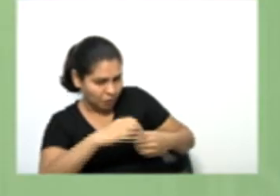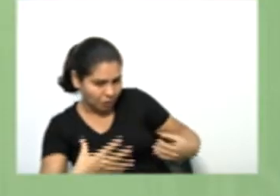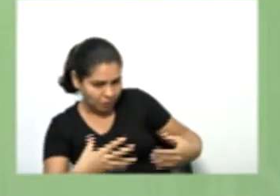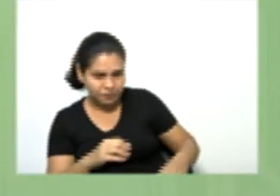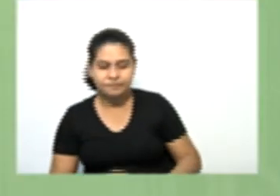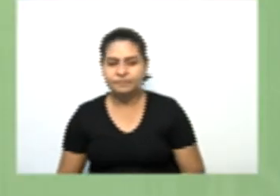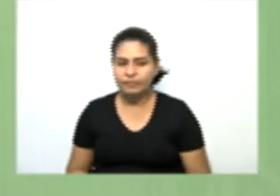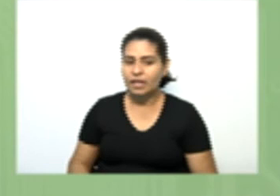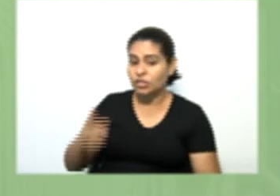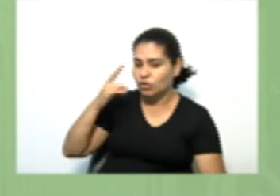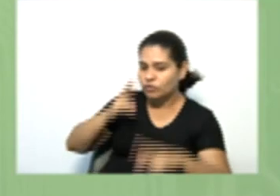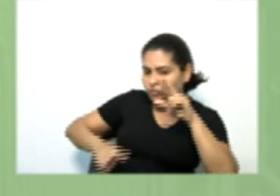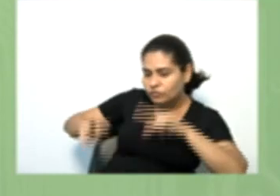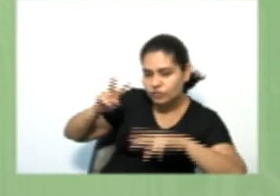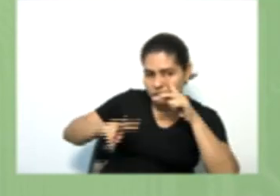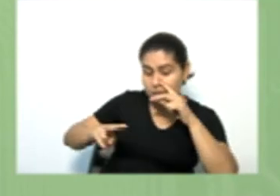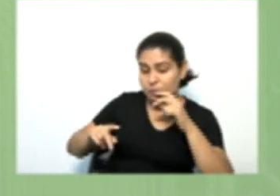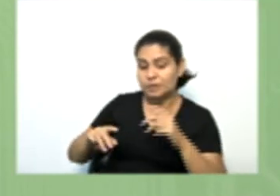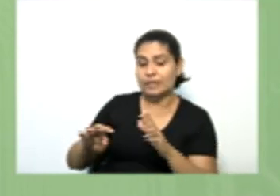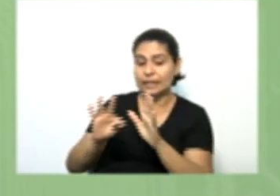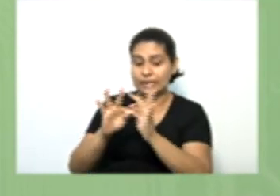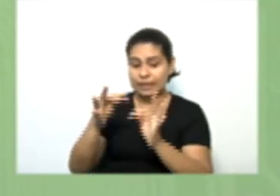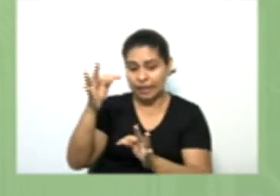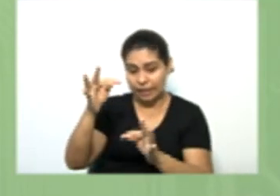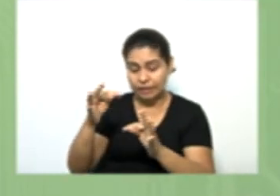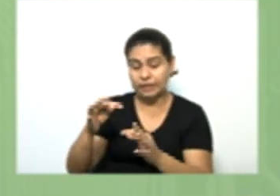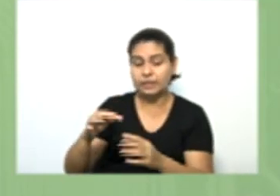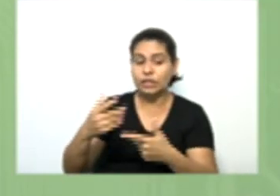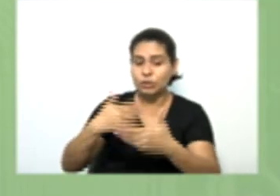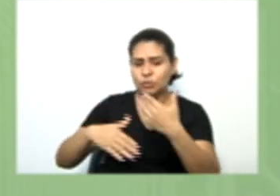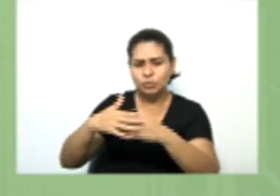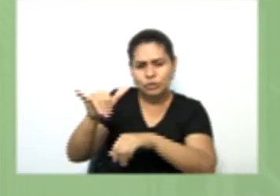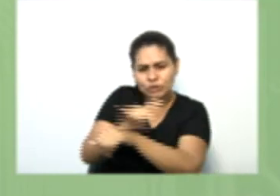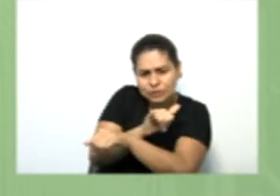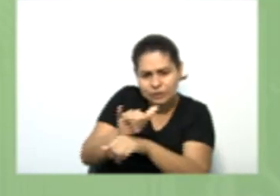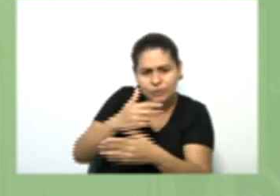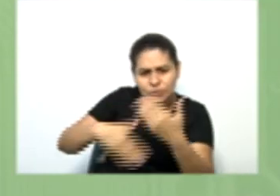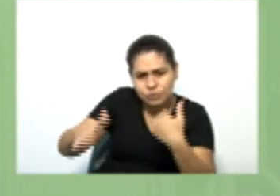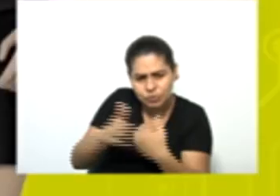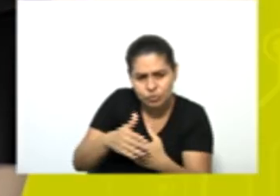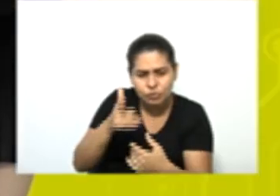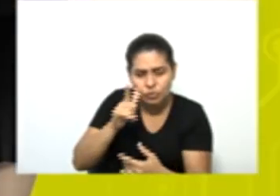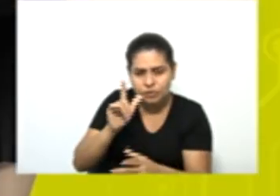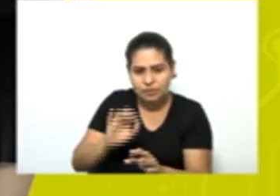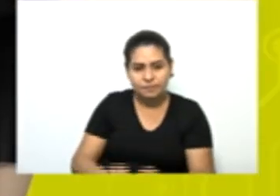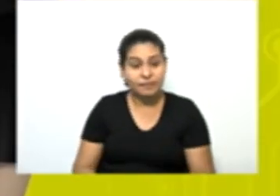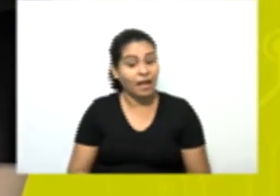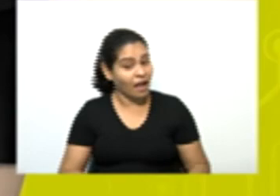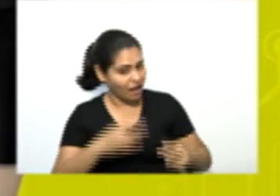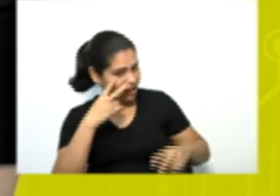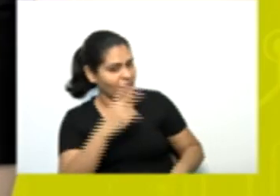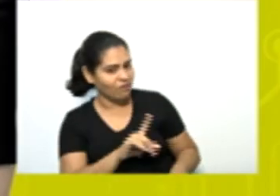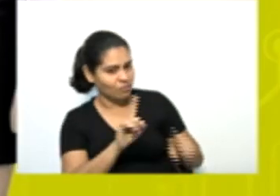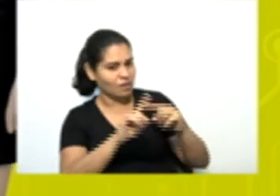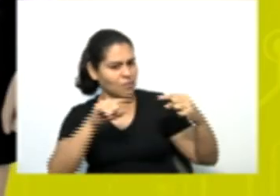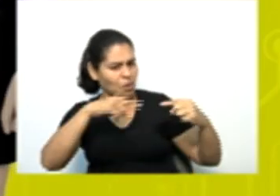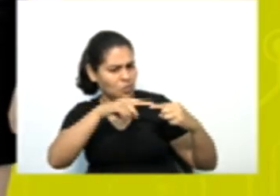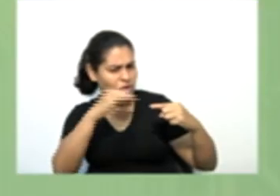Vimos as técnicas e os métodos de negociação dentro do contexto organizacional.